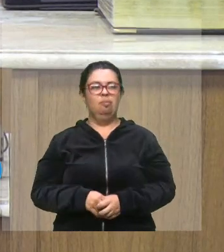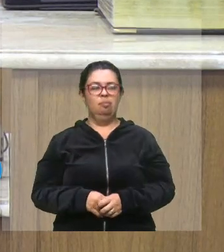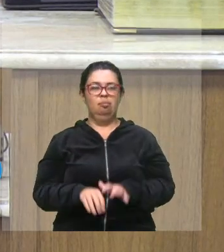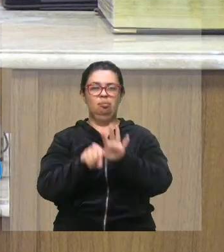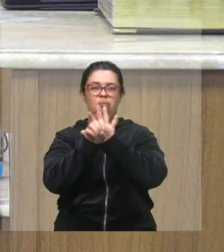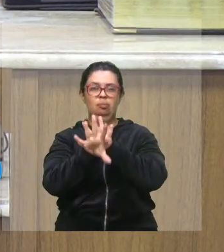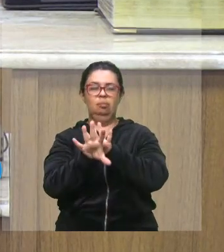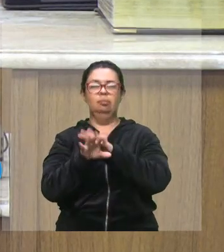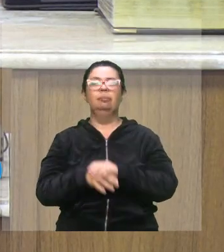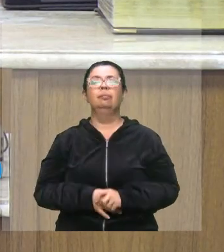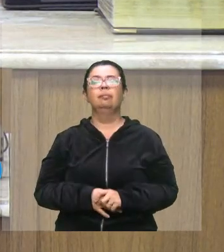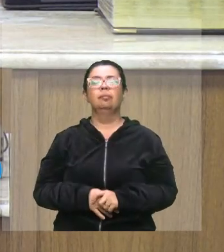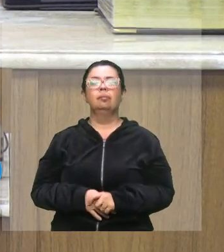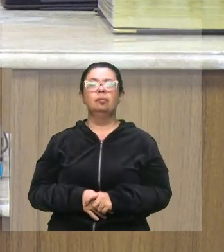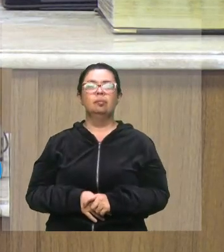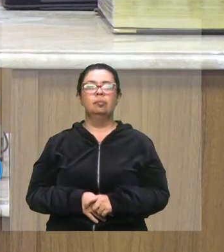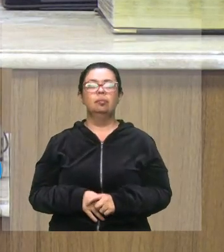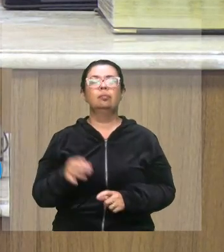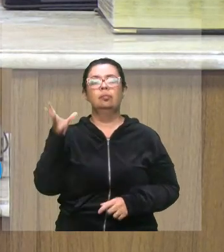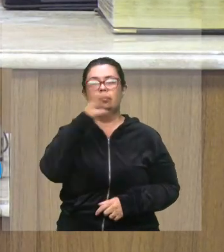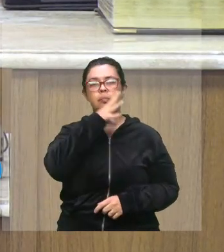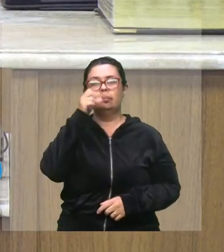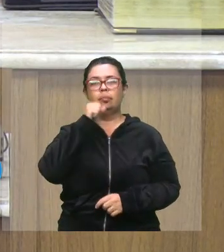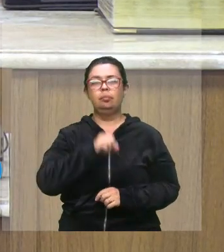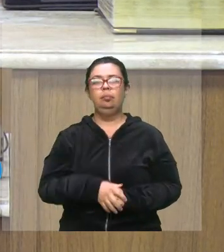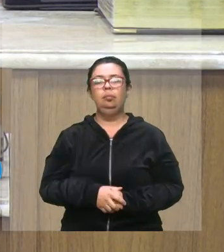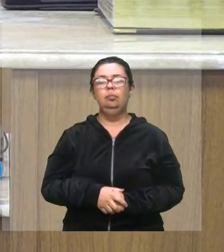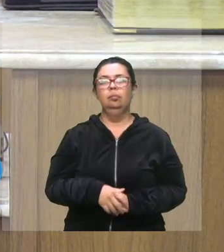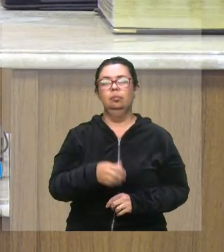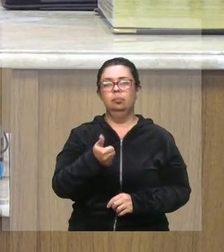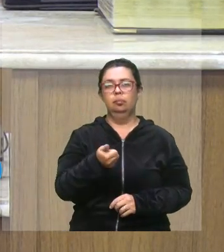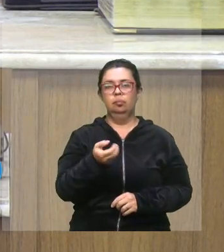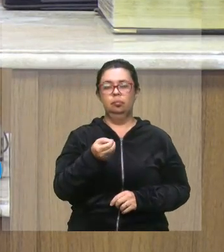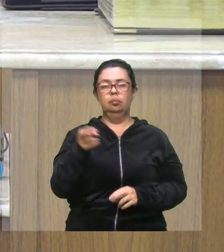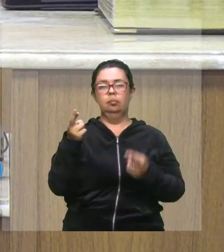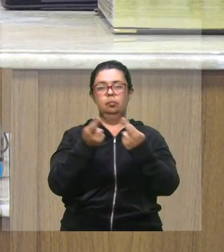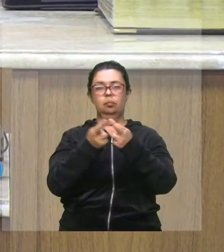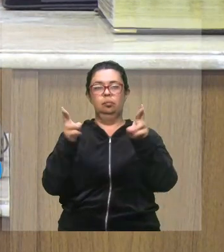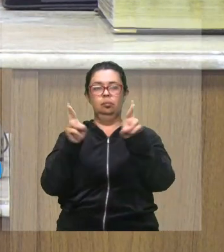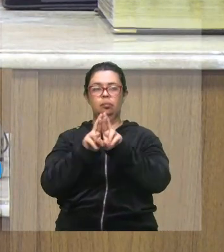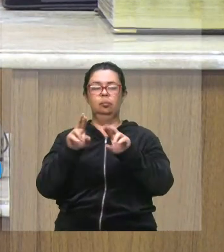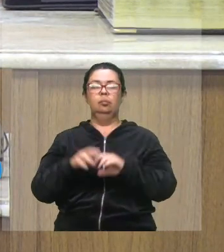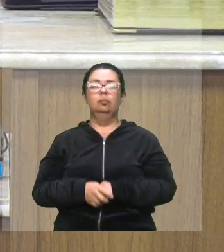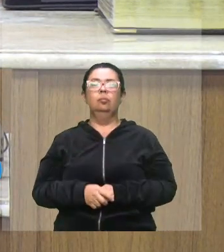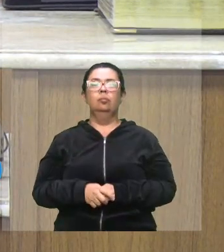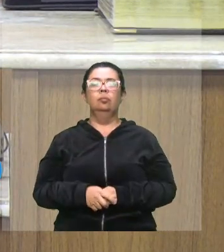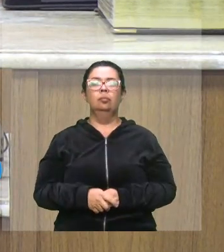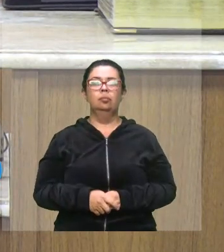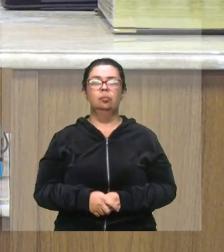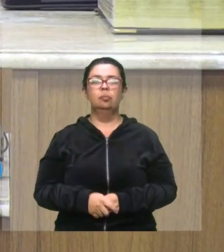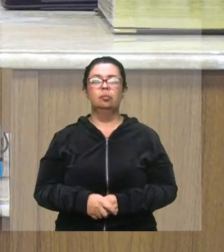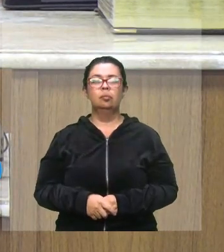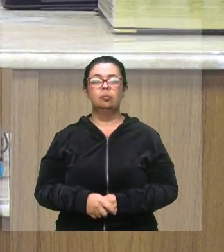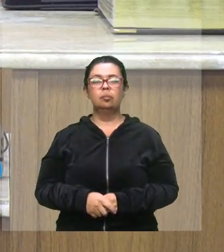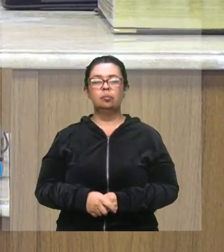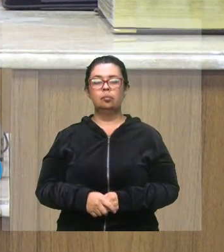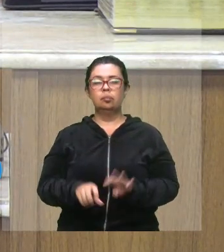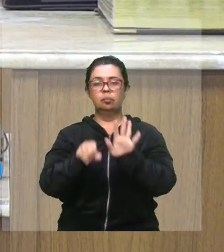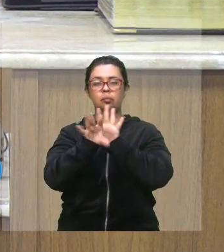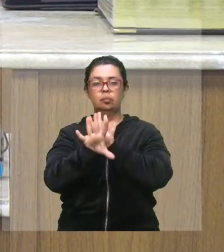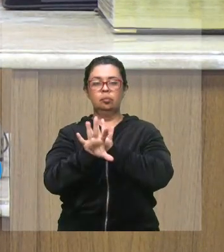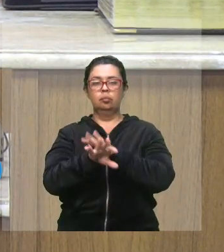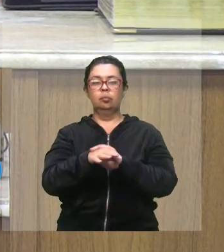Indicações apresentadas em regime de urgência na 10ª sessão ordinária, 1/4/2024. Indicação